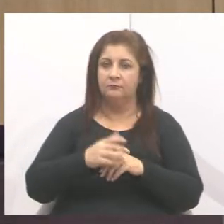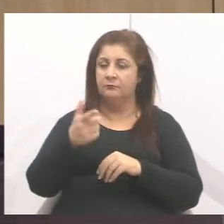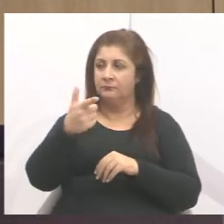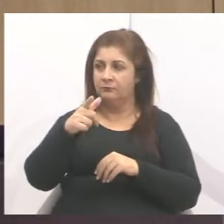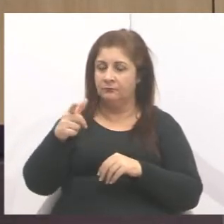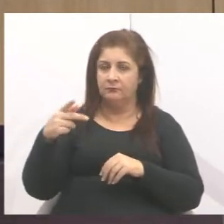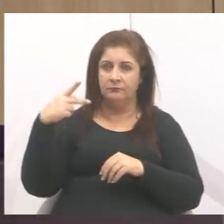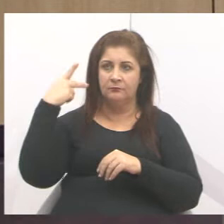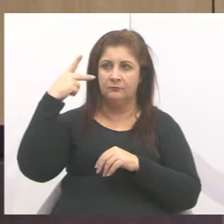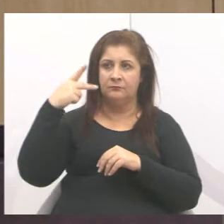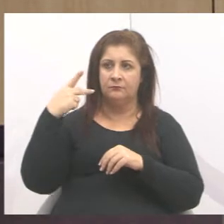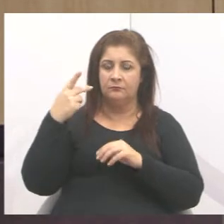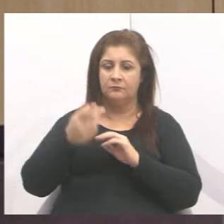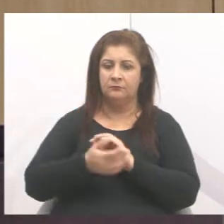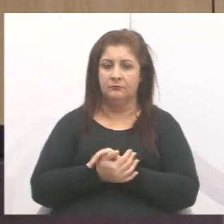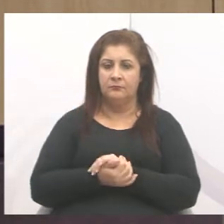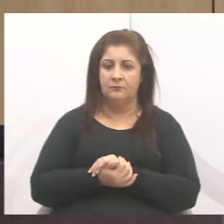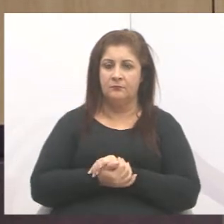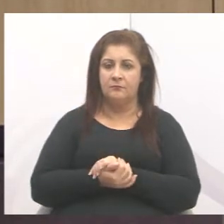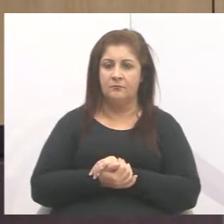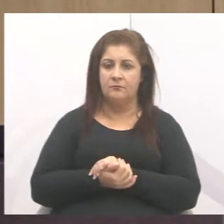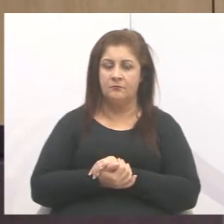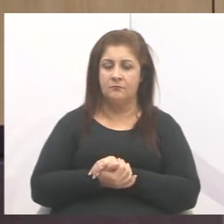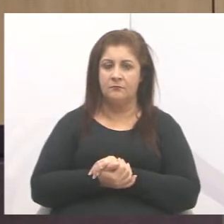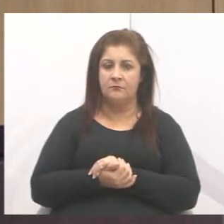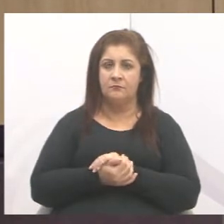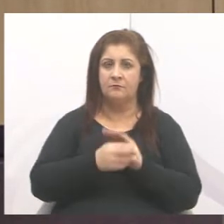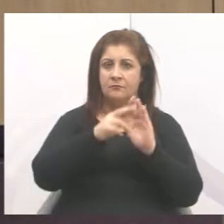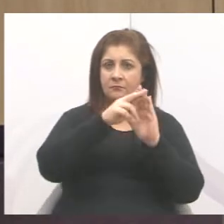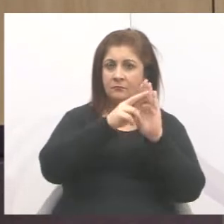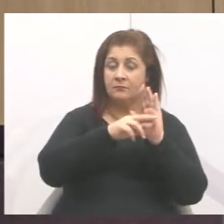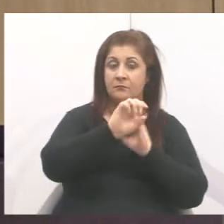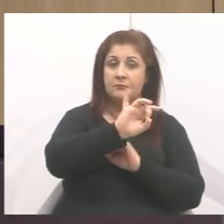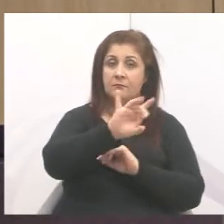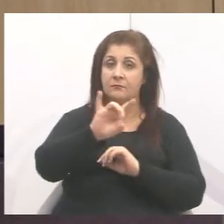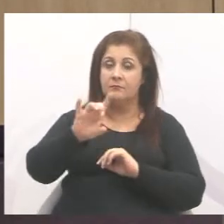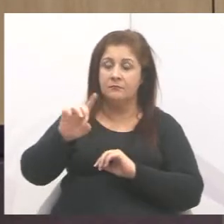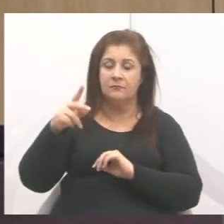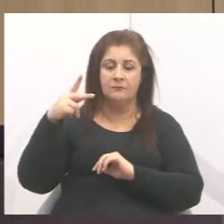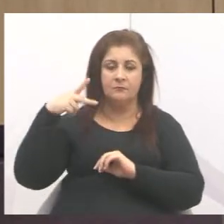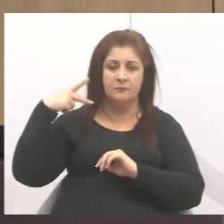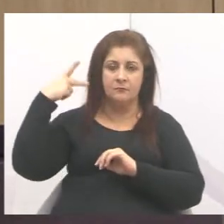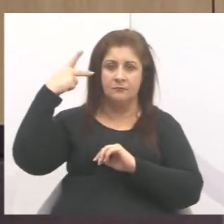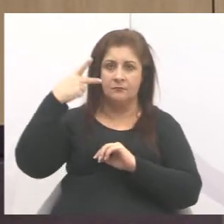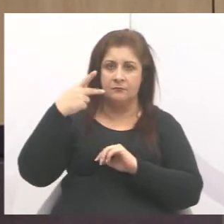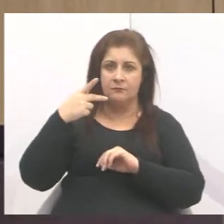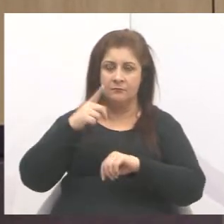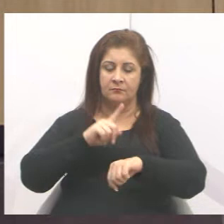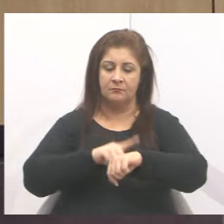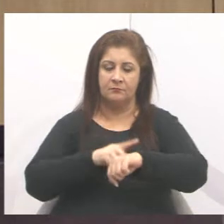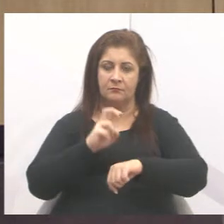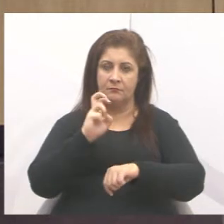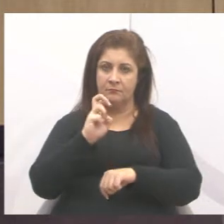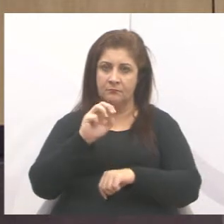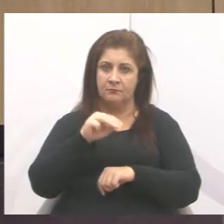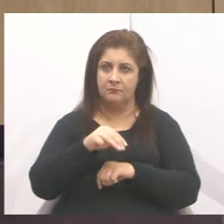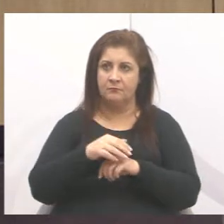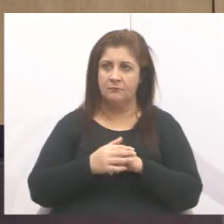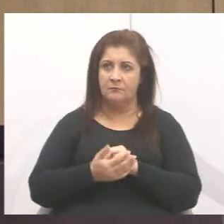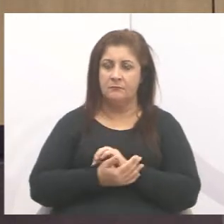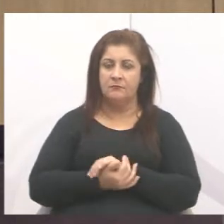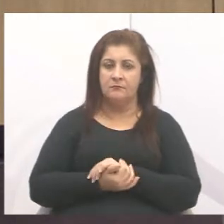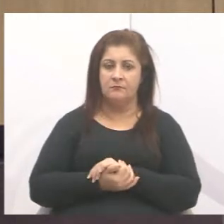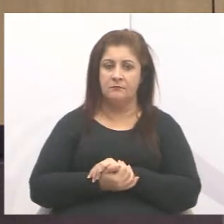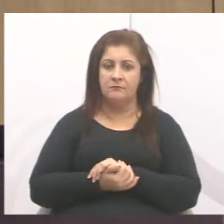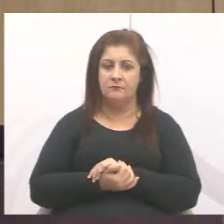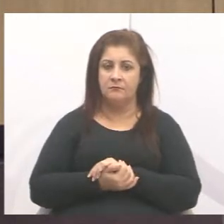presentes, as normas regimentais da Casa, cada vereador faça uso da palavra no tempo de 5 minutos.